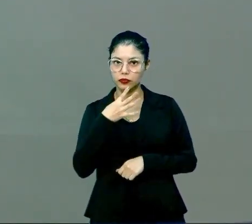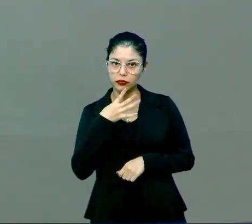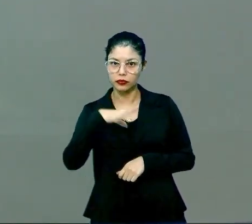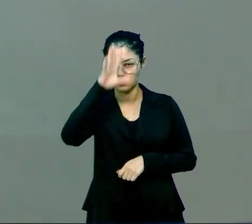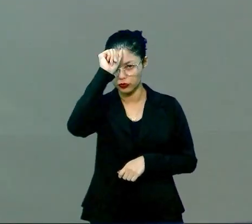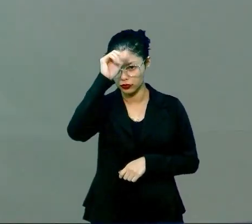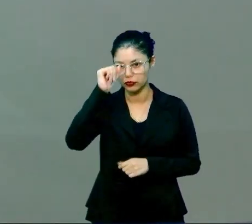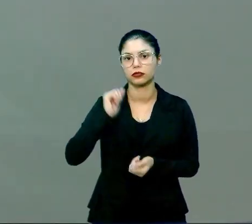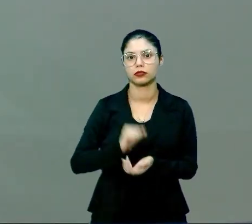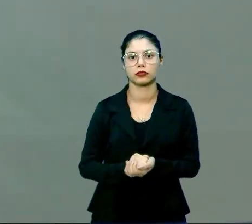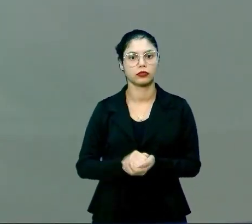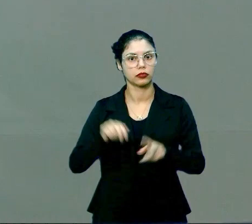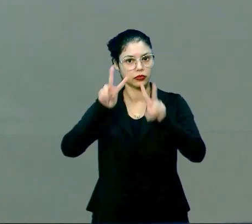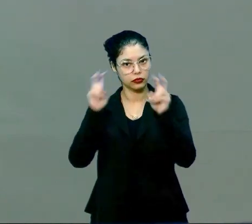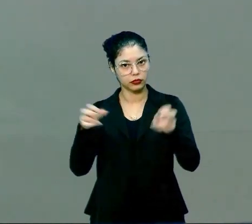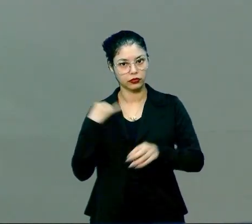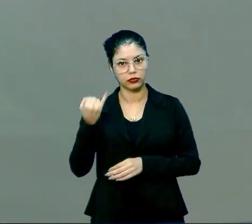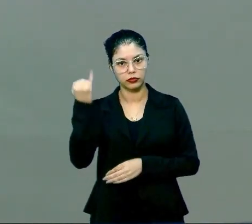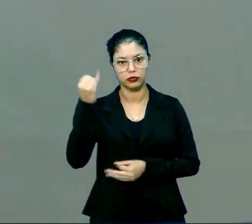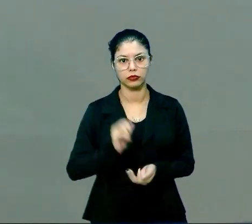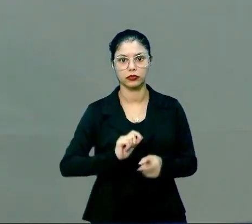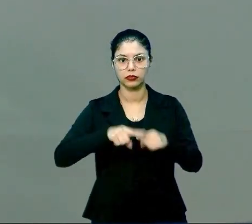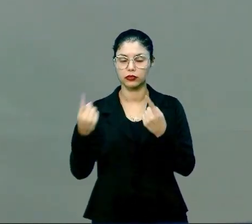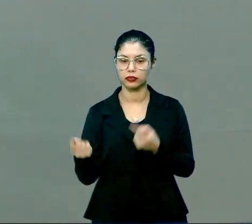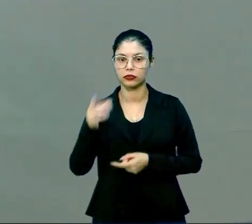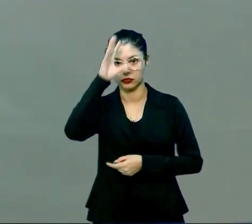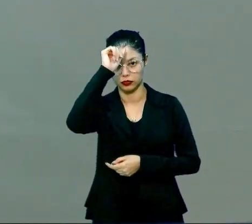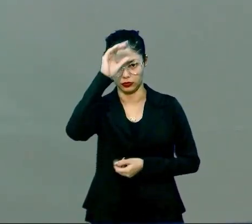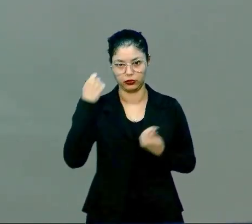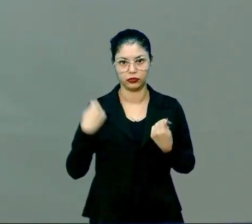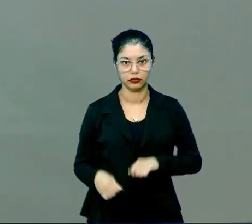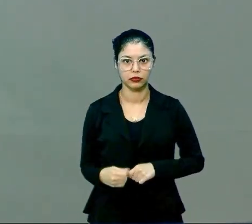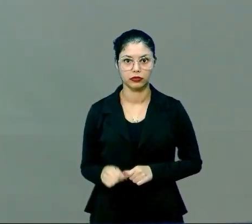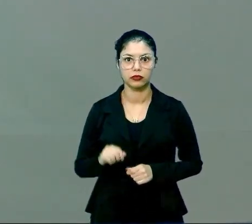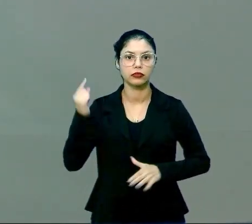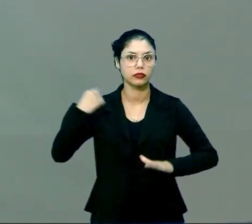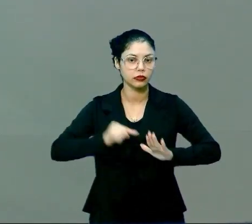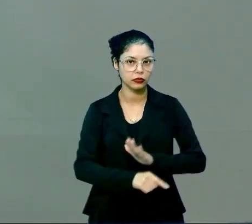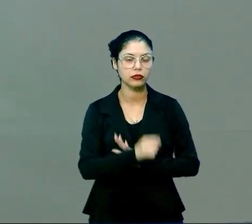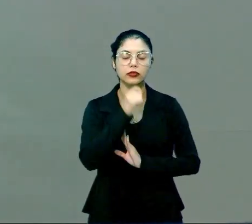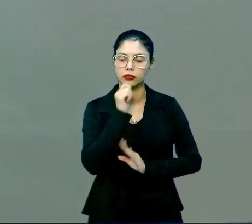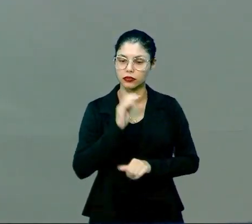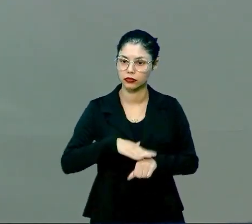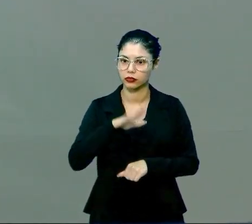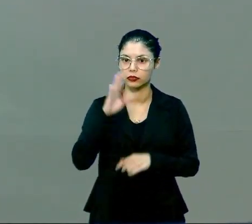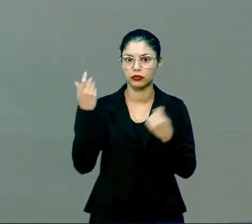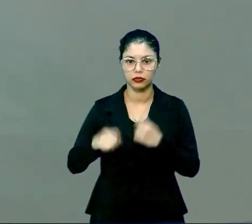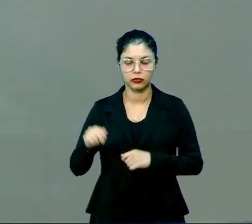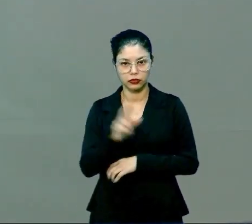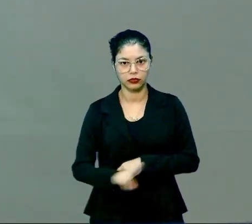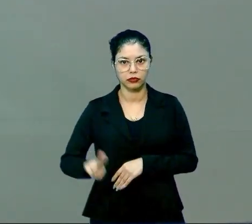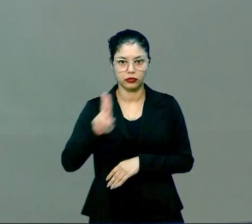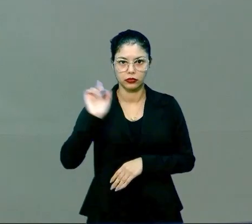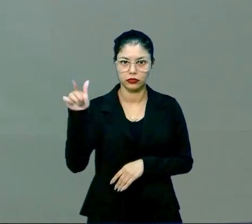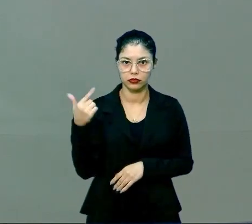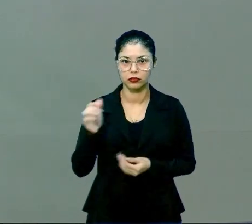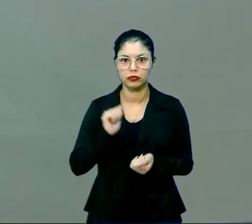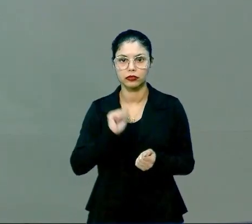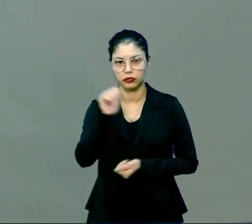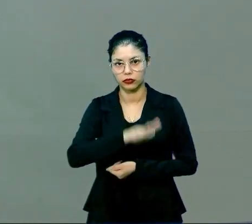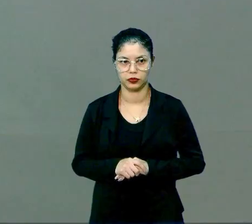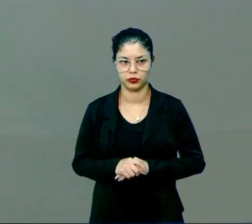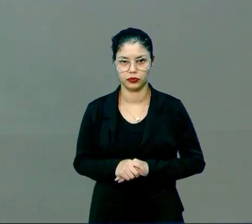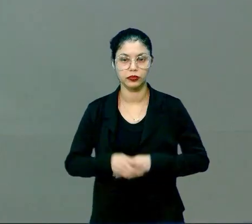conhecimento sobre o assunto, é importante, porém, esse conhecimento ele precisa ser aprofundado e eu preciso utilizar outras áreas